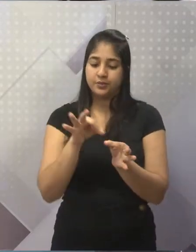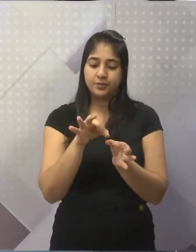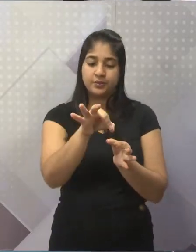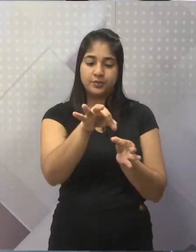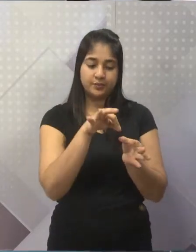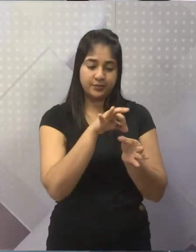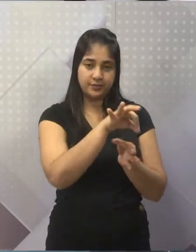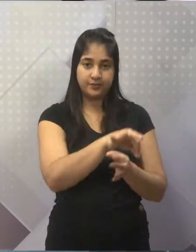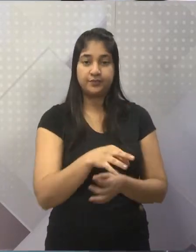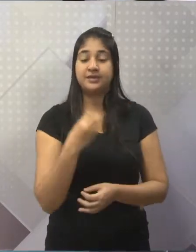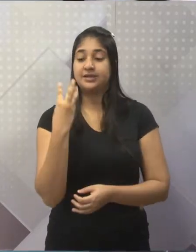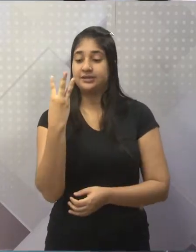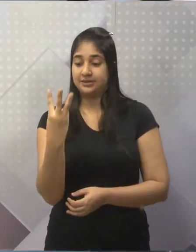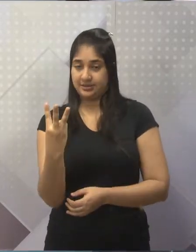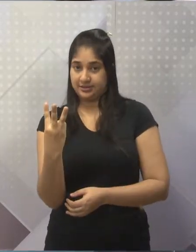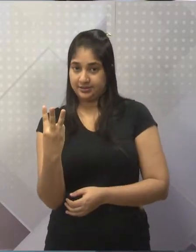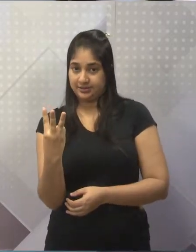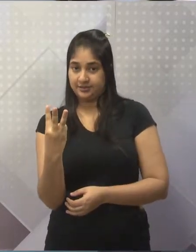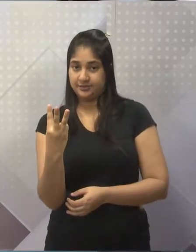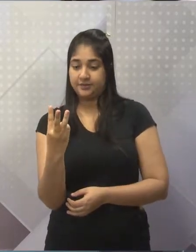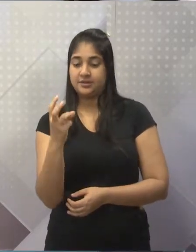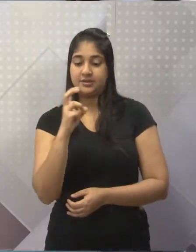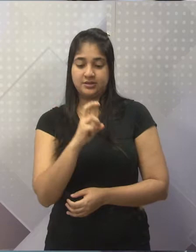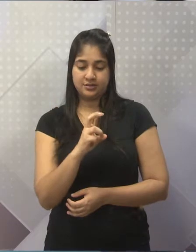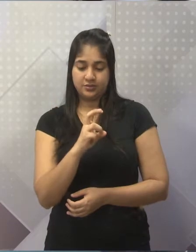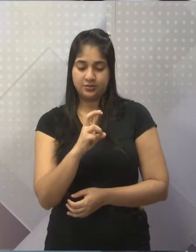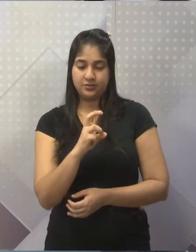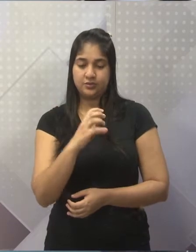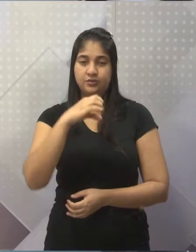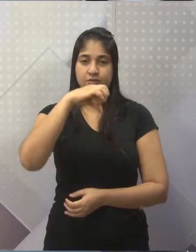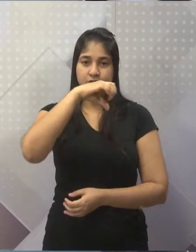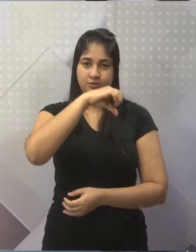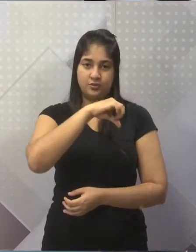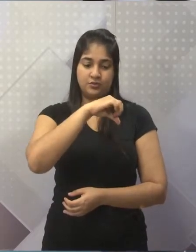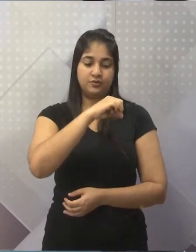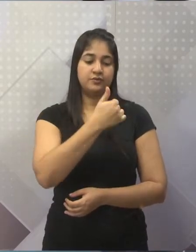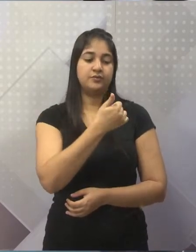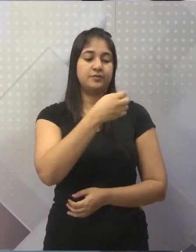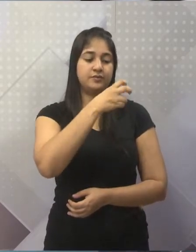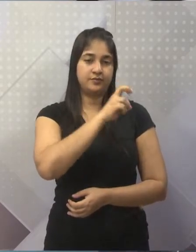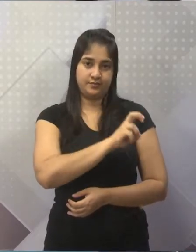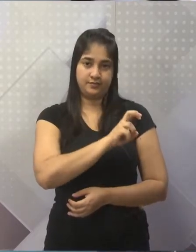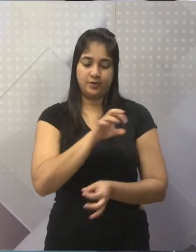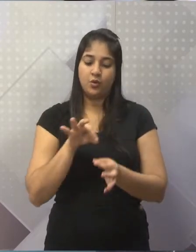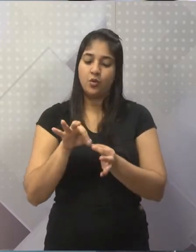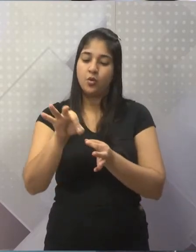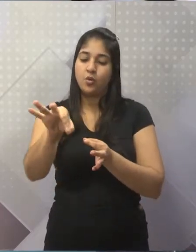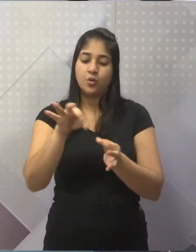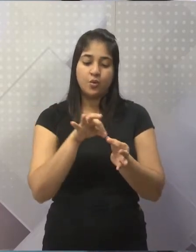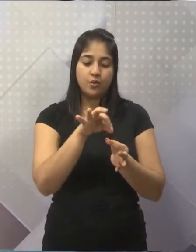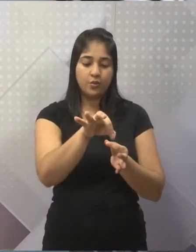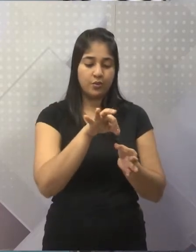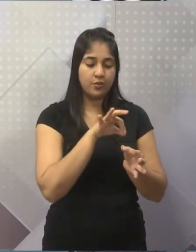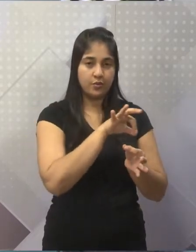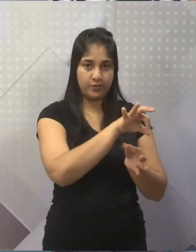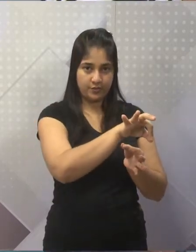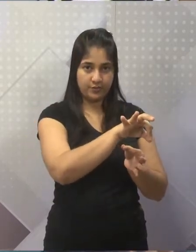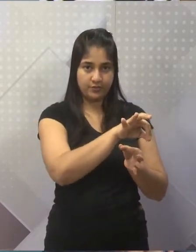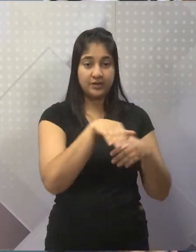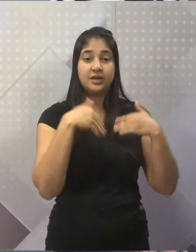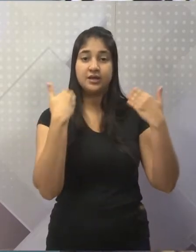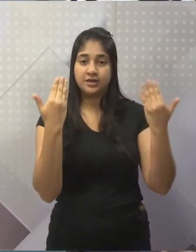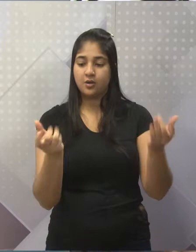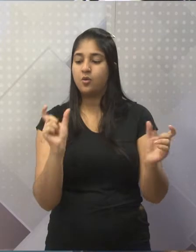3, 5, 9 e 15. A gente viu que proporção é